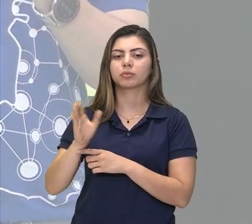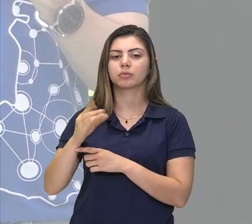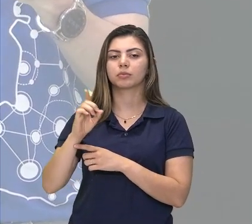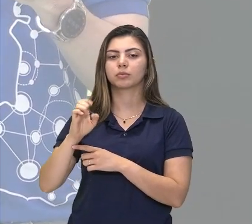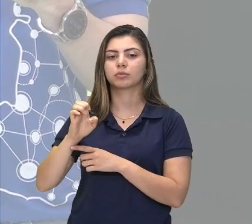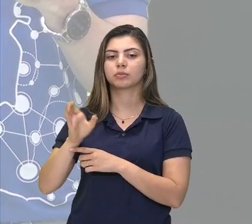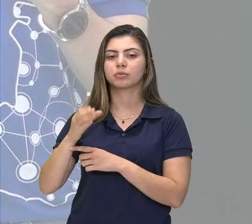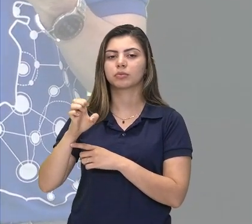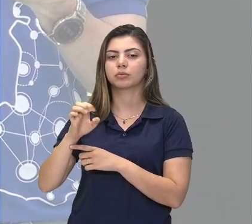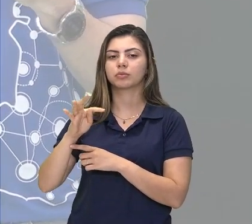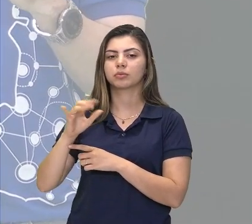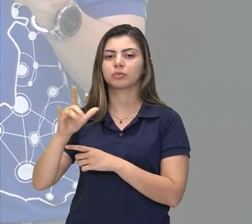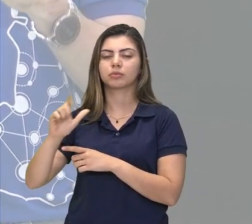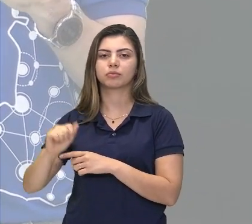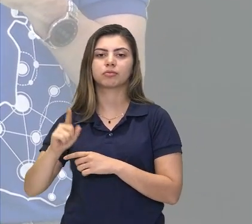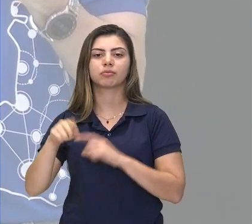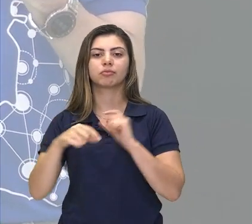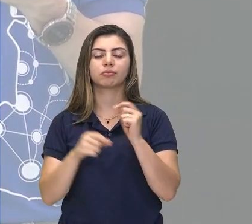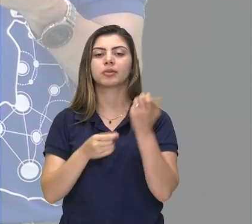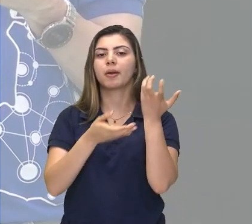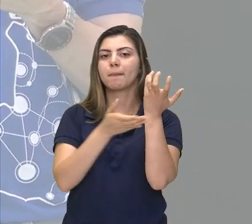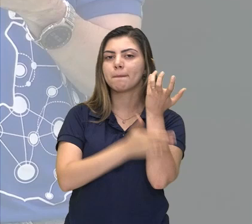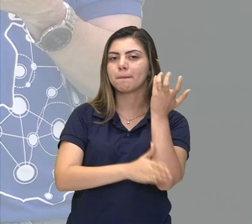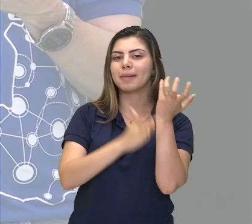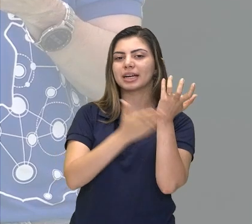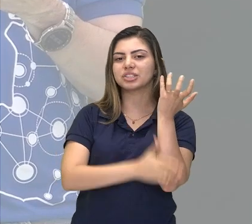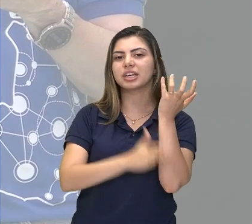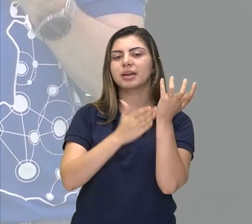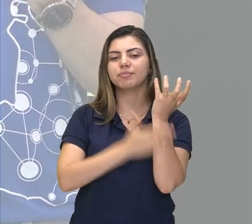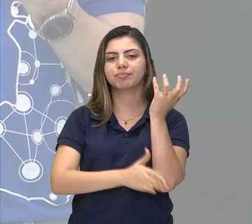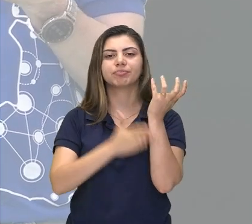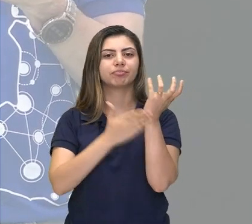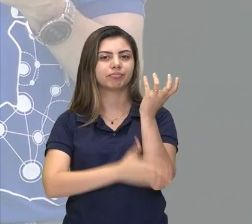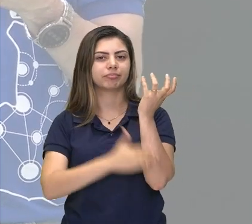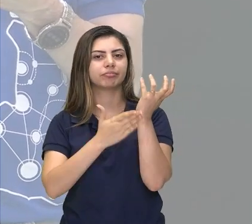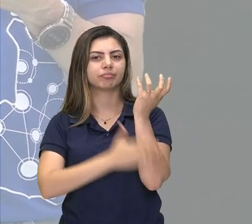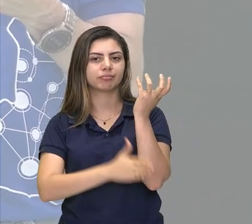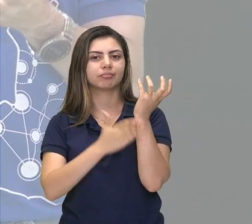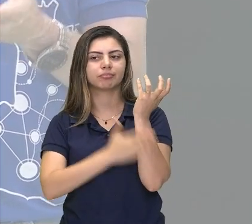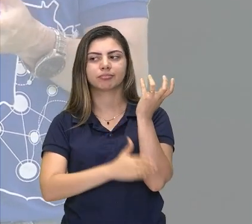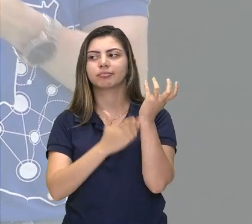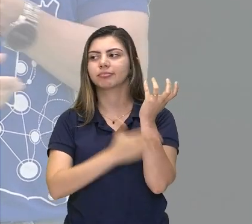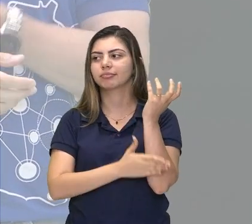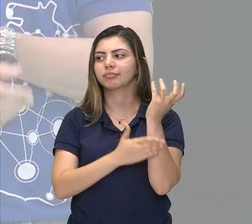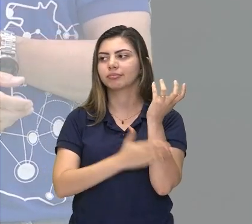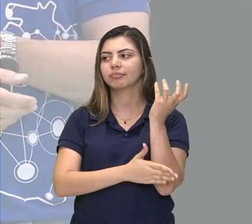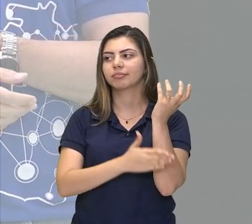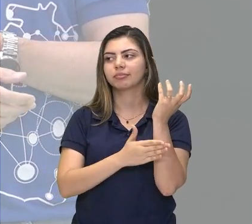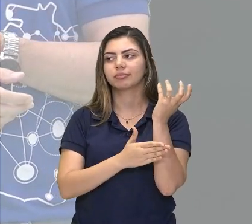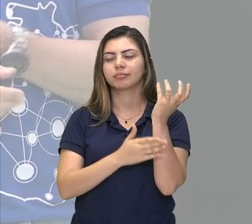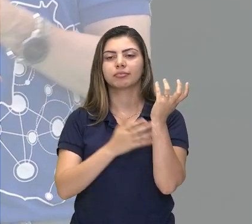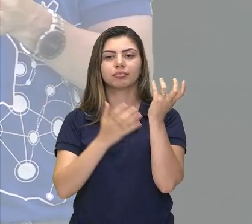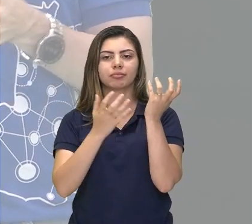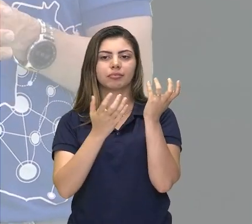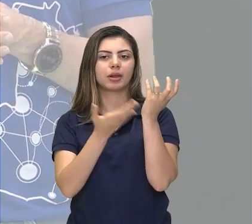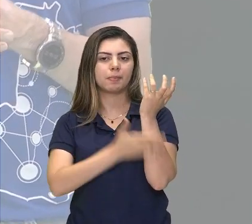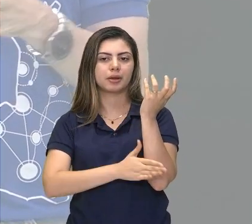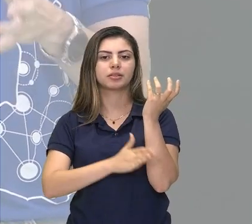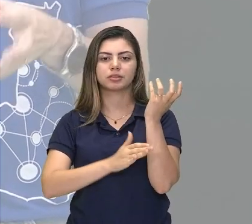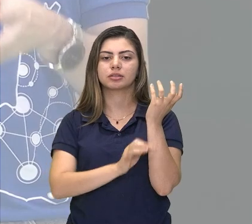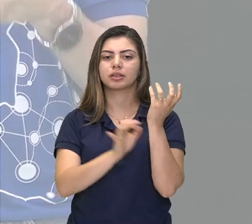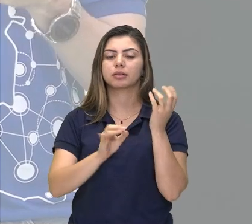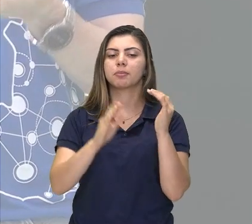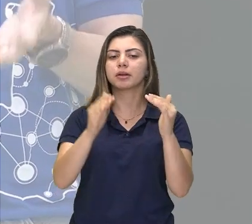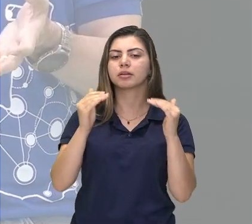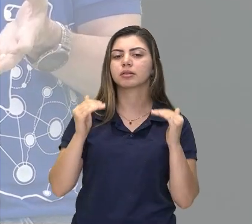vai ter um cheiro, essa estrutura vai ter o cheiro do abacaxi, essa estrutura. Já o de baixo aqui tem o cheiro